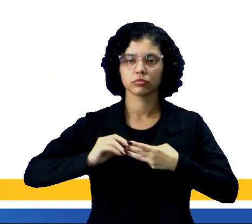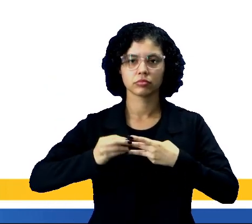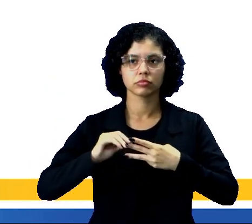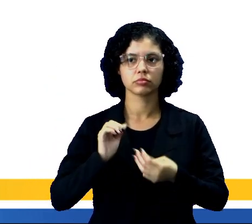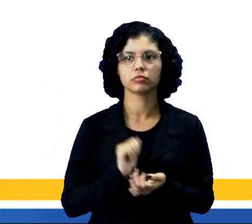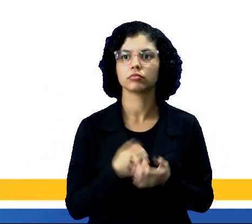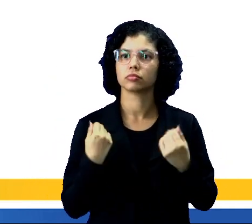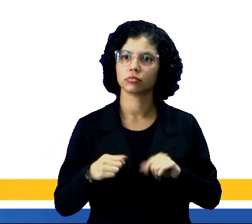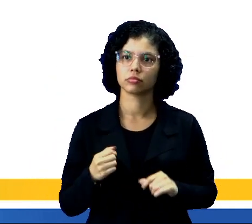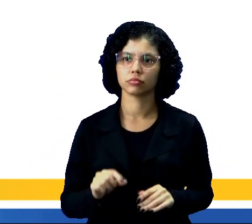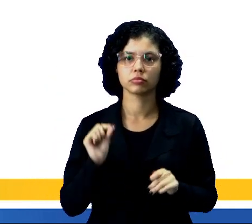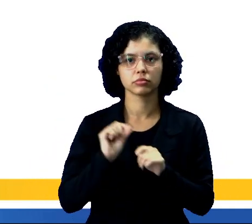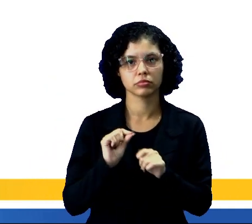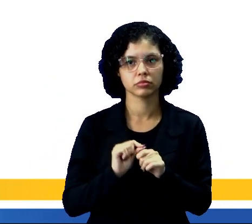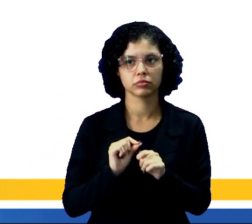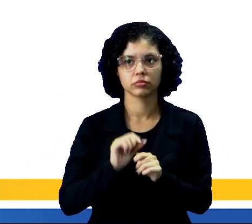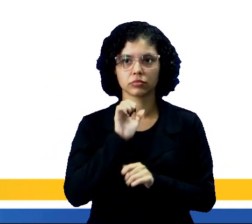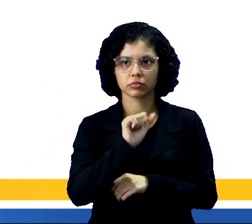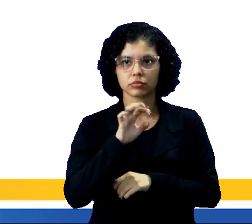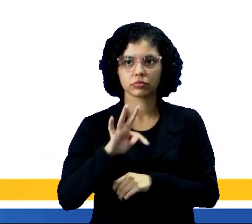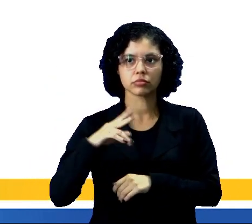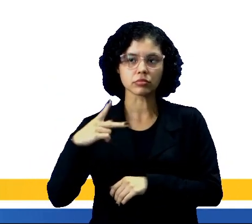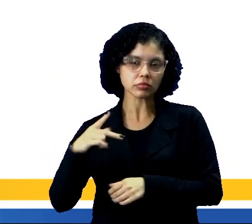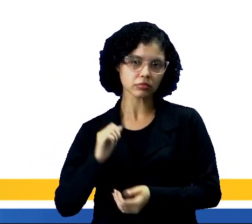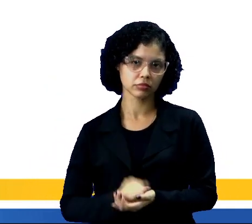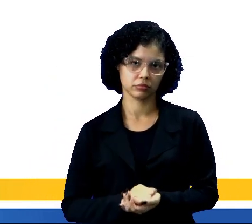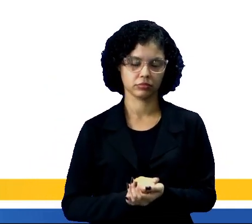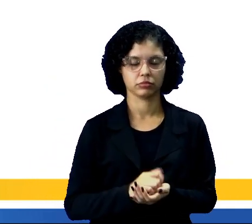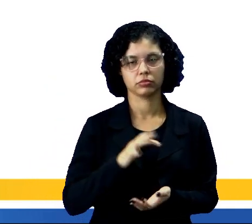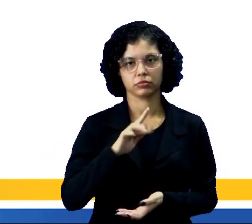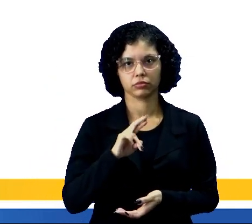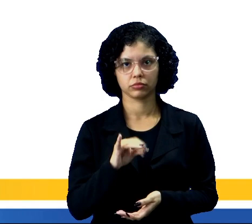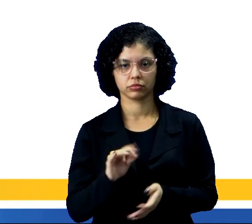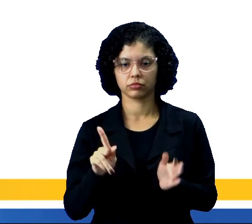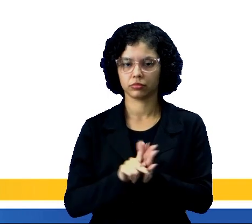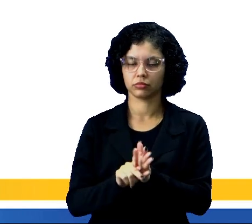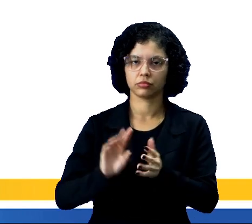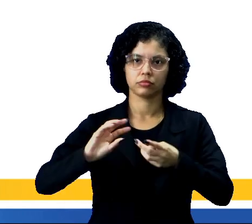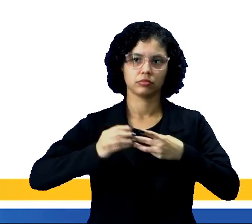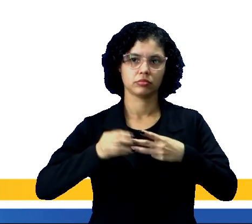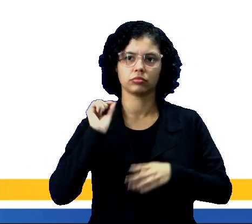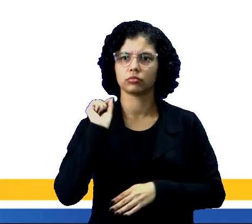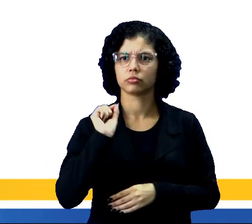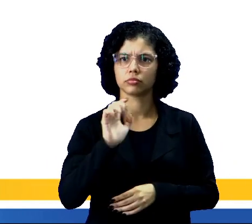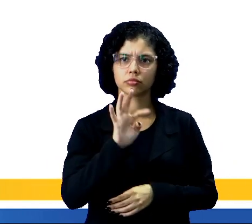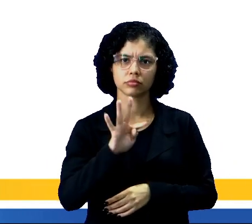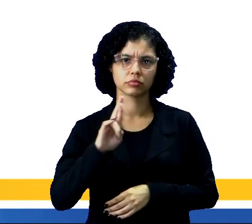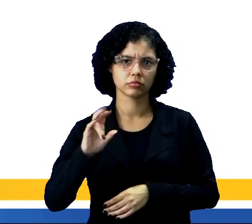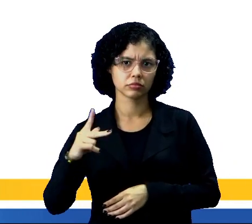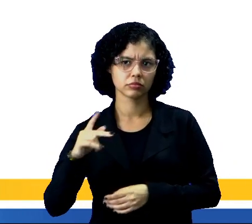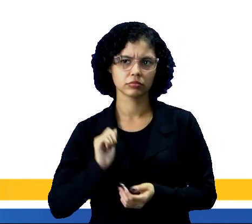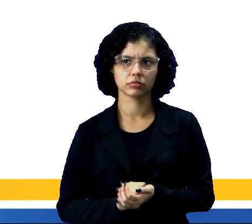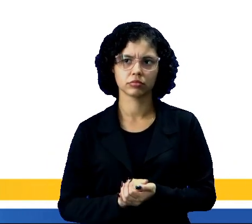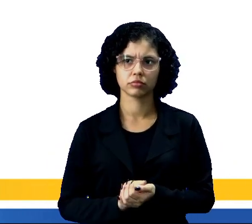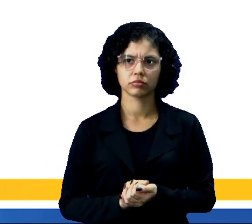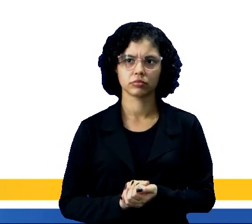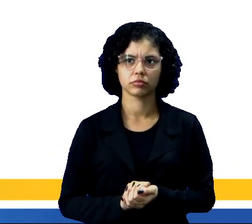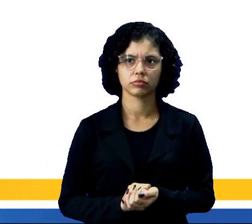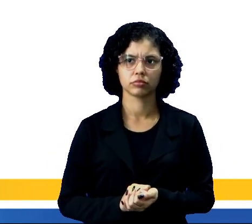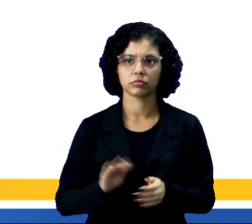células. É necessária a formação de ATP, fonte de energia para as células. E o que é ATP? É a